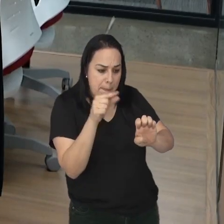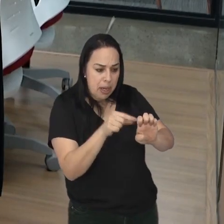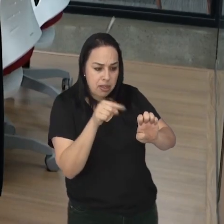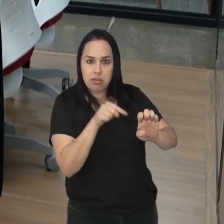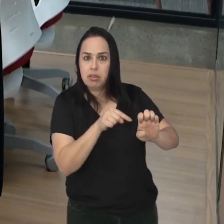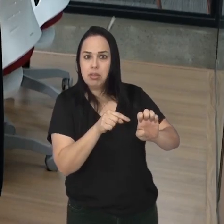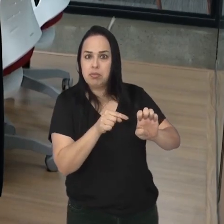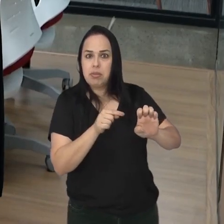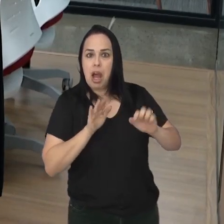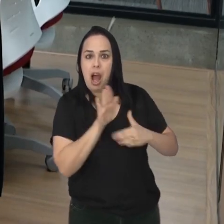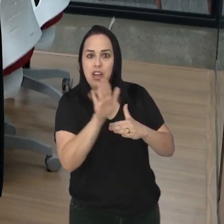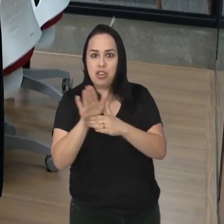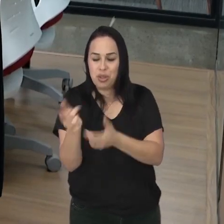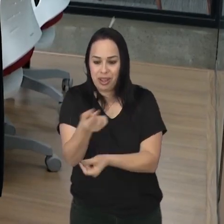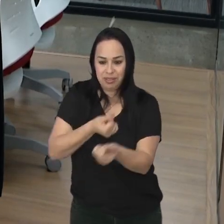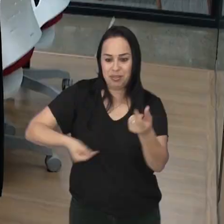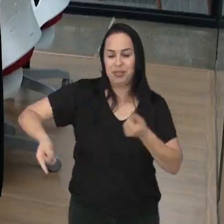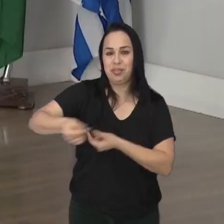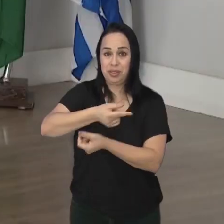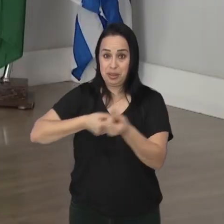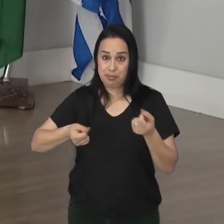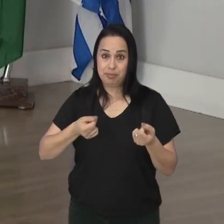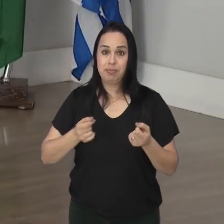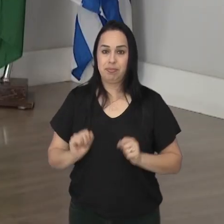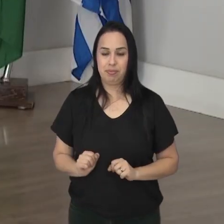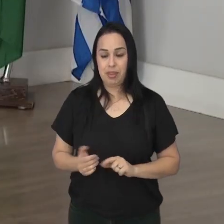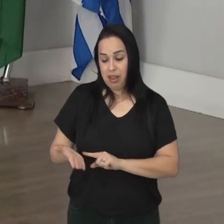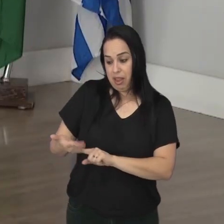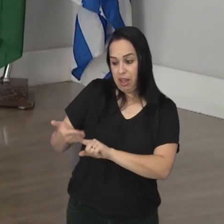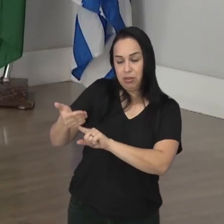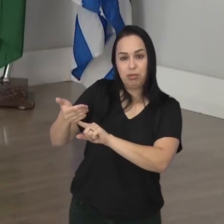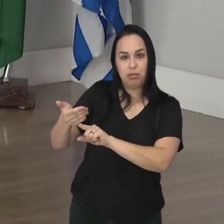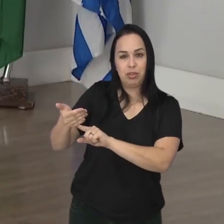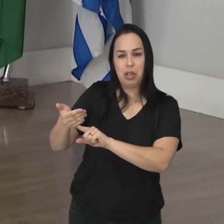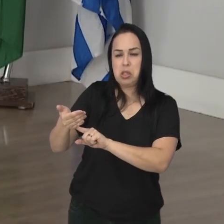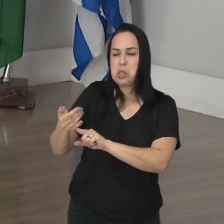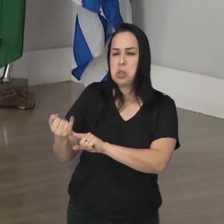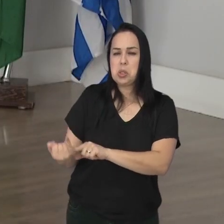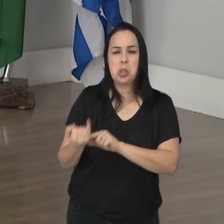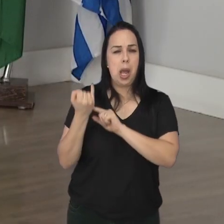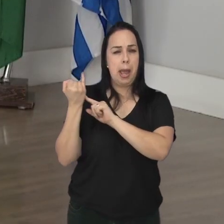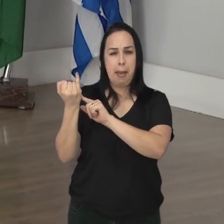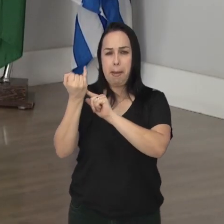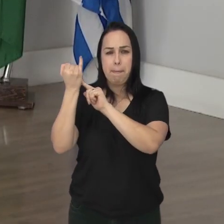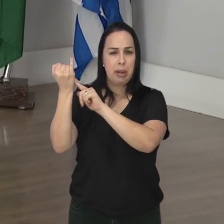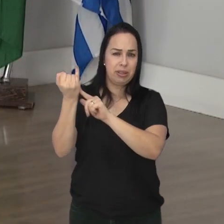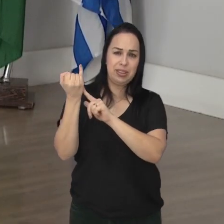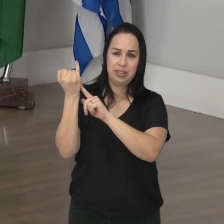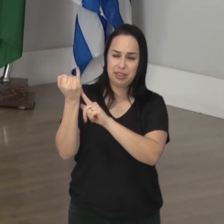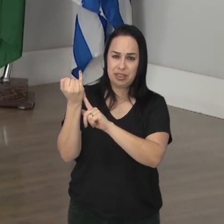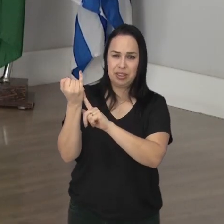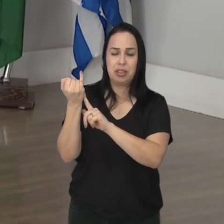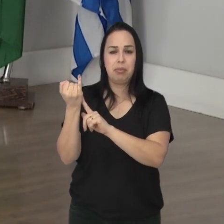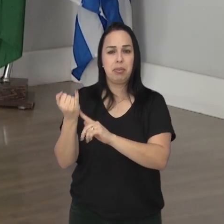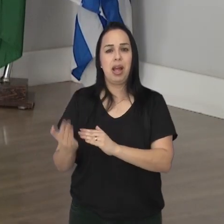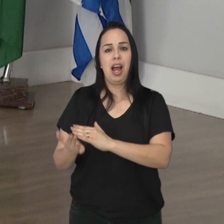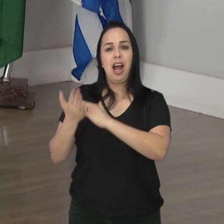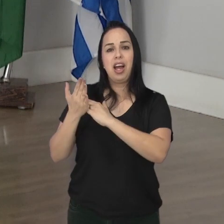impacta positivamente a economia. Os mecanismos de inovação são absolutamente essenciais para